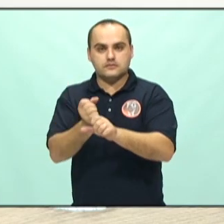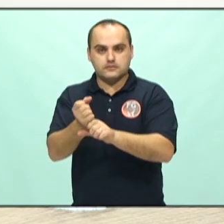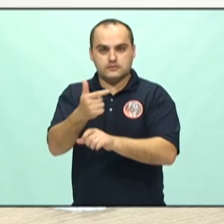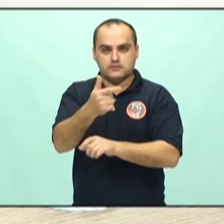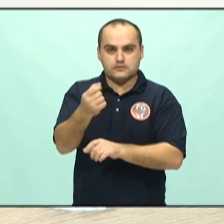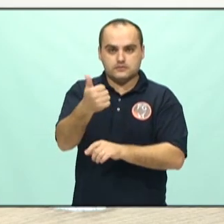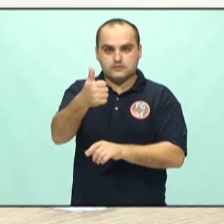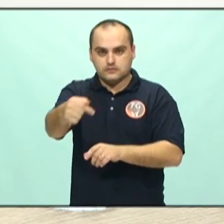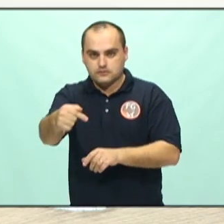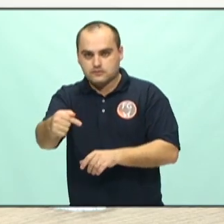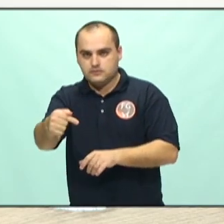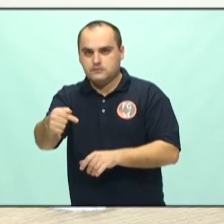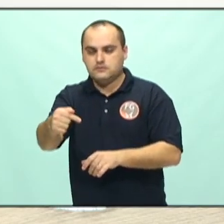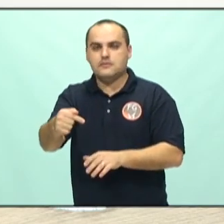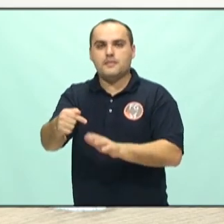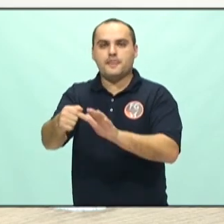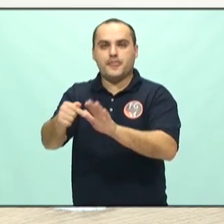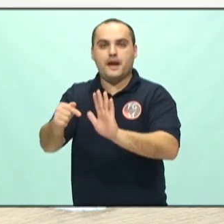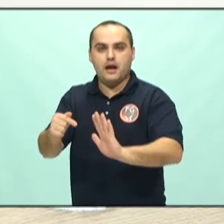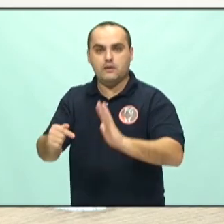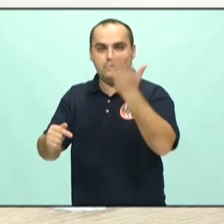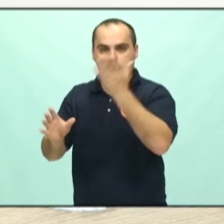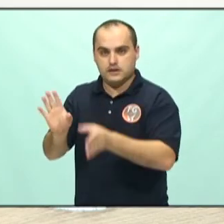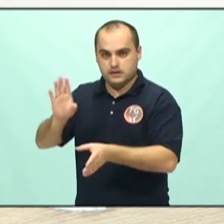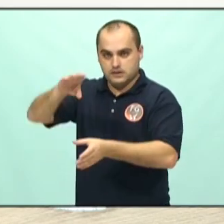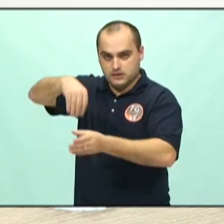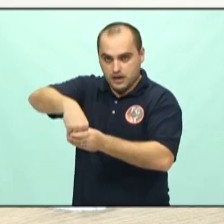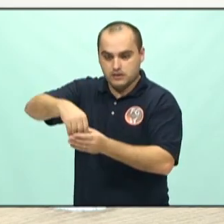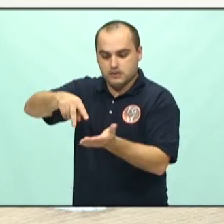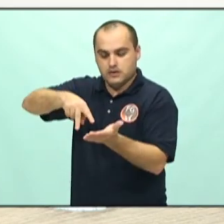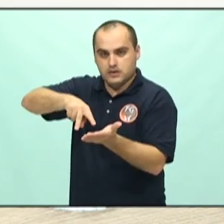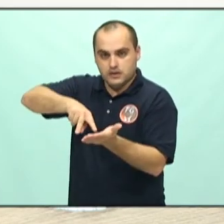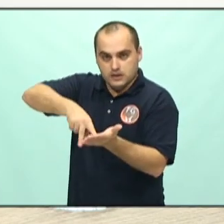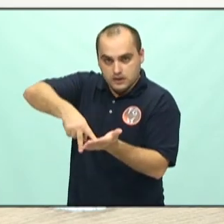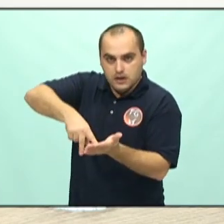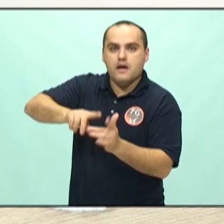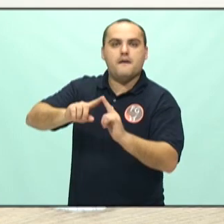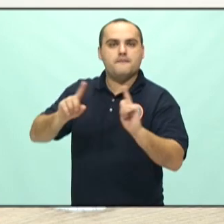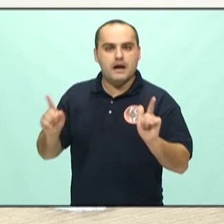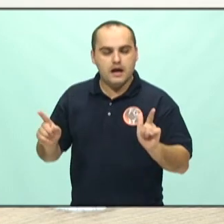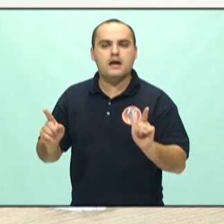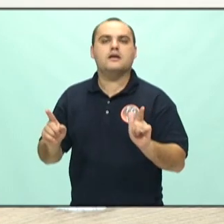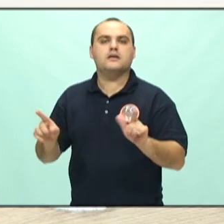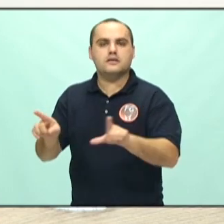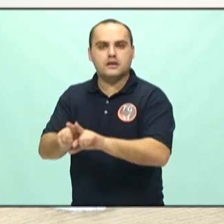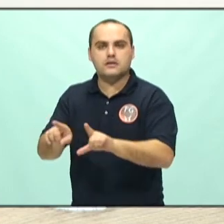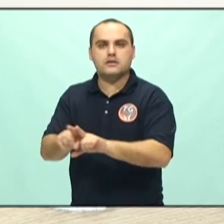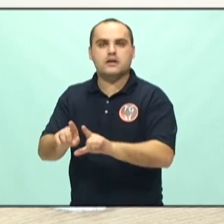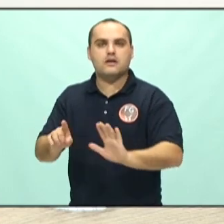foi descentralizado. Ele acontece dentro da sede do sindicato, mas ele também está ocorrendo nas demais cidades,